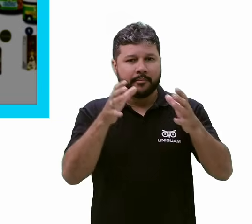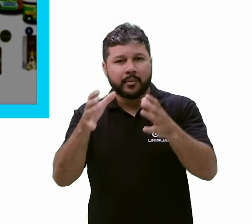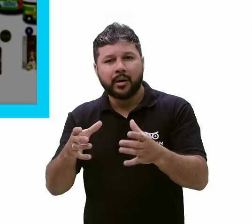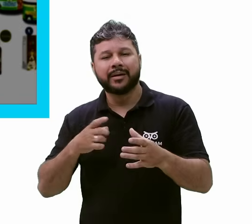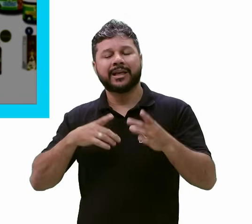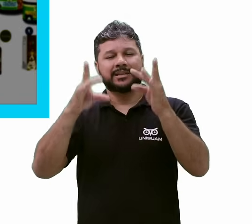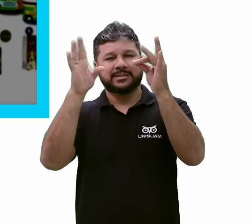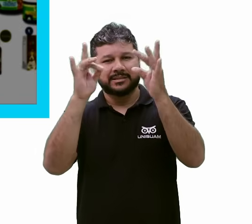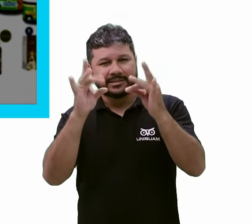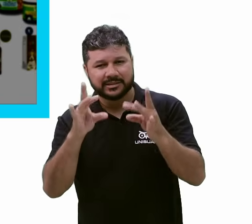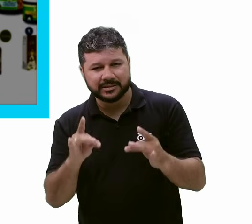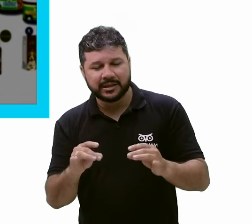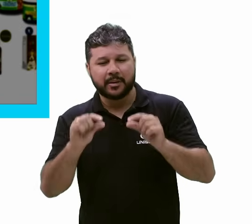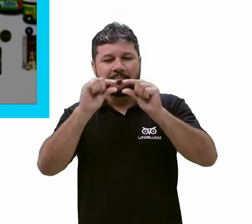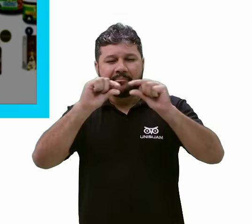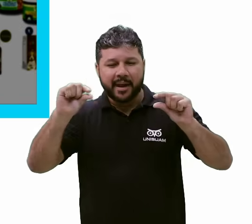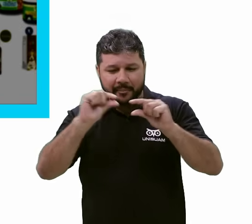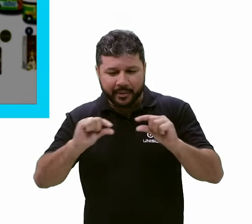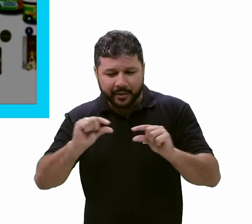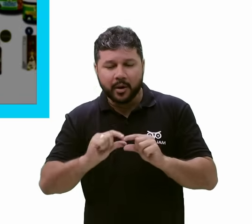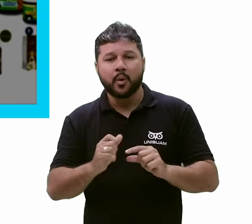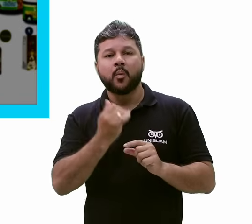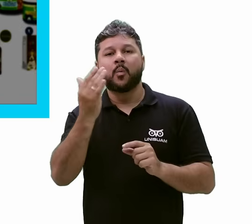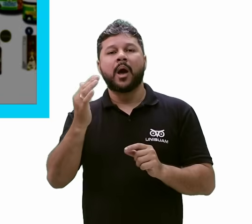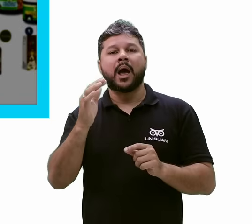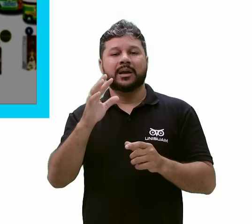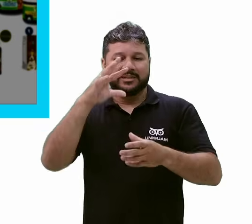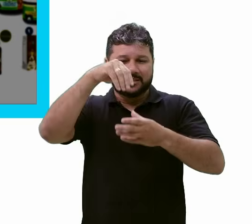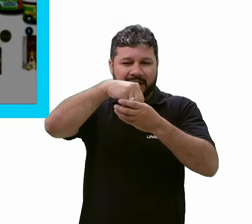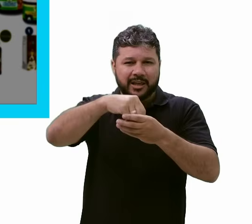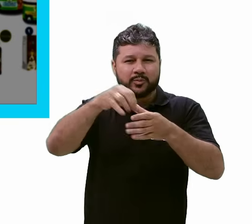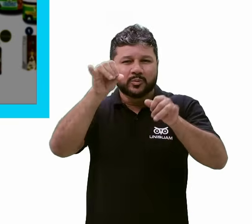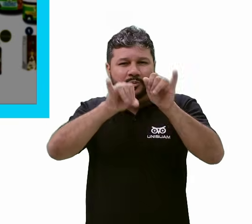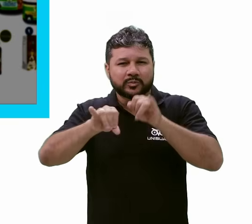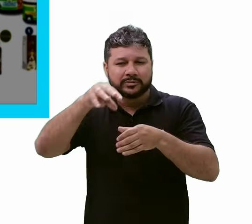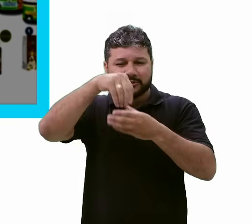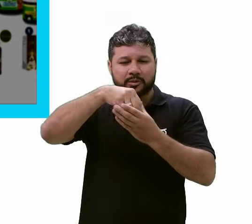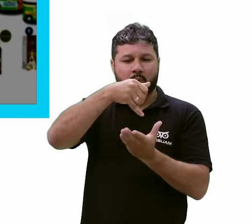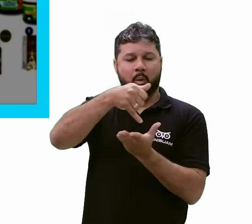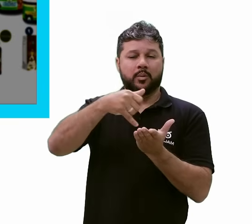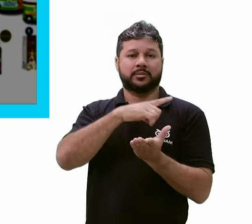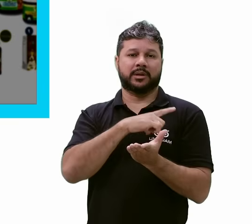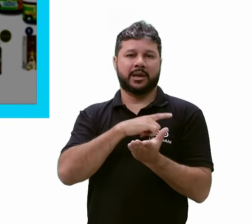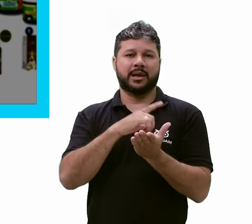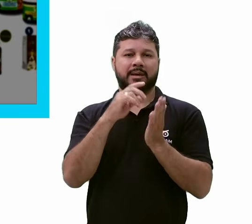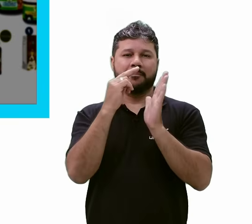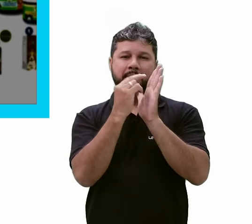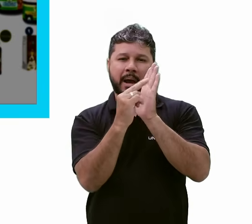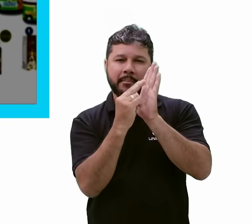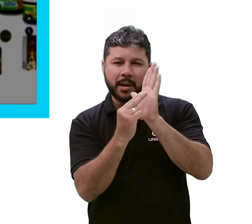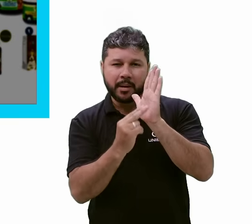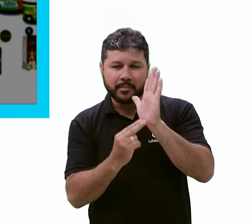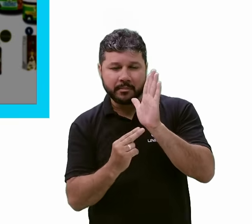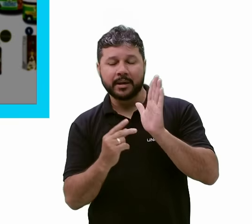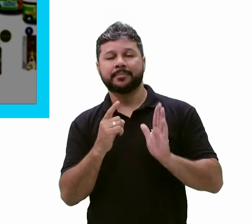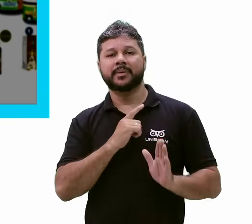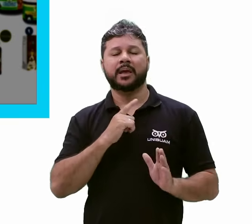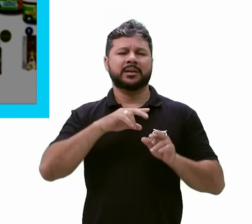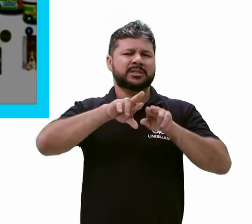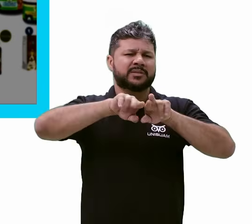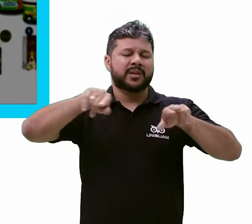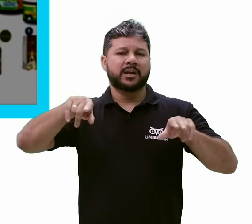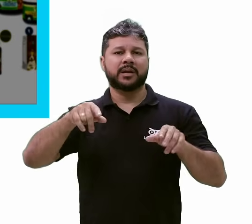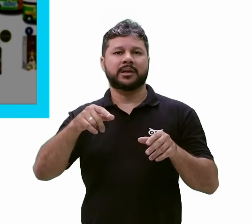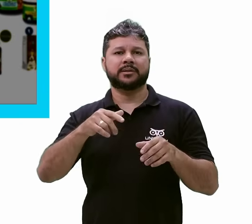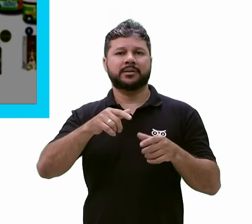lotes, eles têm certinho a descrição de quais fitocannabinoides estão presentes ali naquele óleo, tá? E aí eles